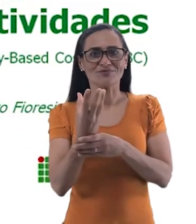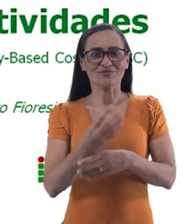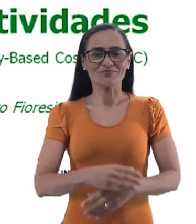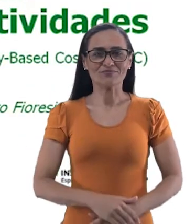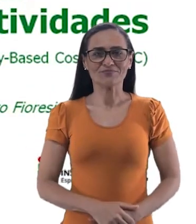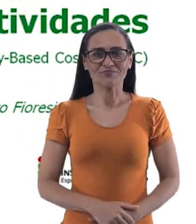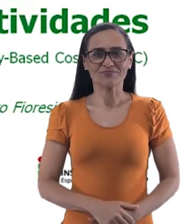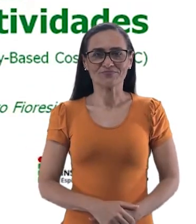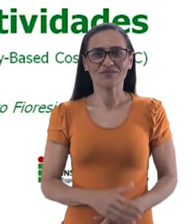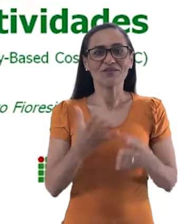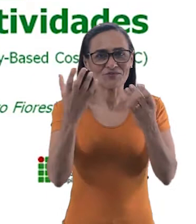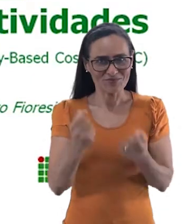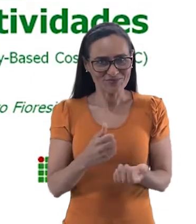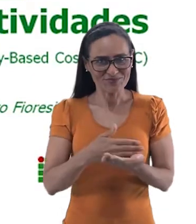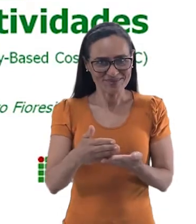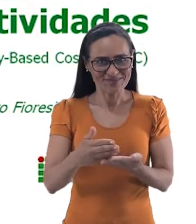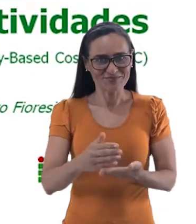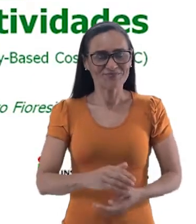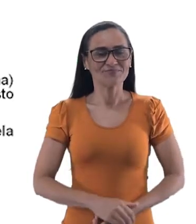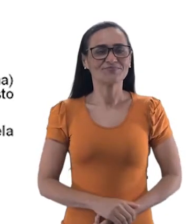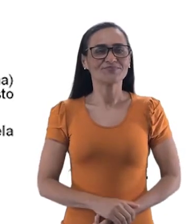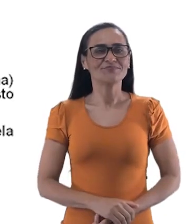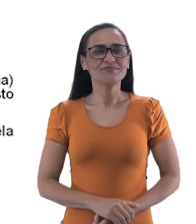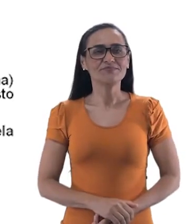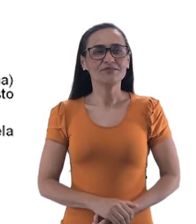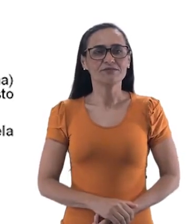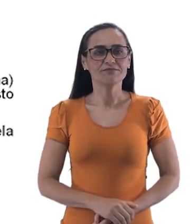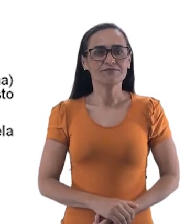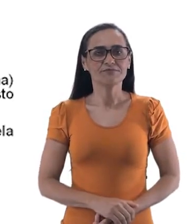produção. Vamos lá então.